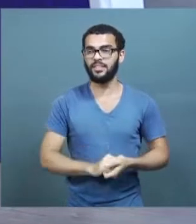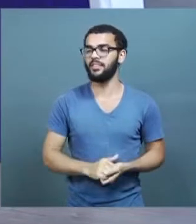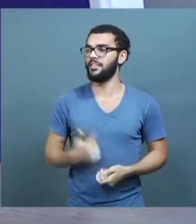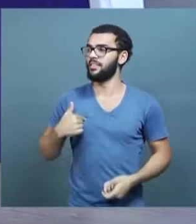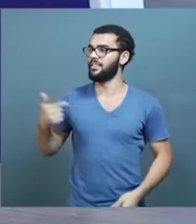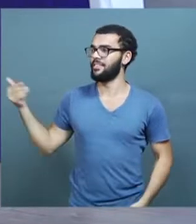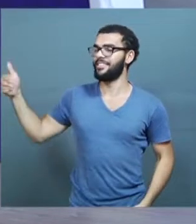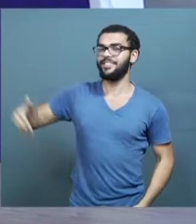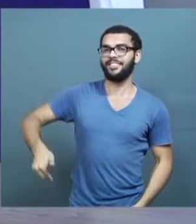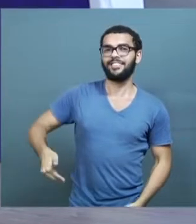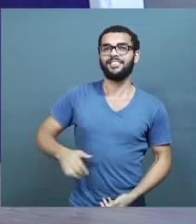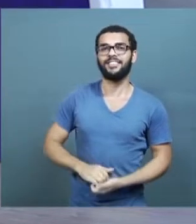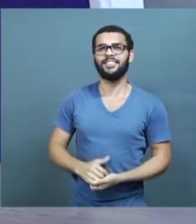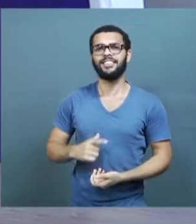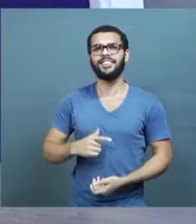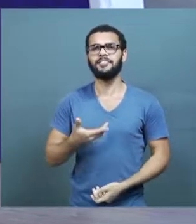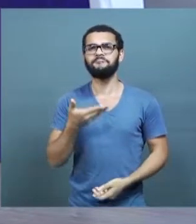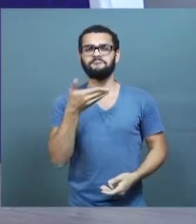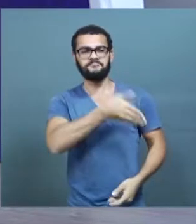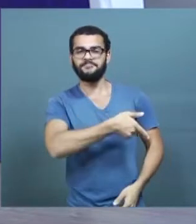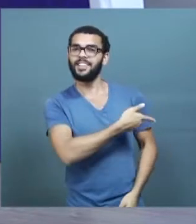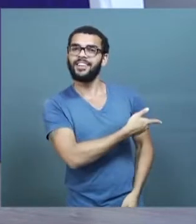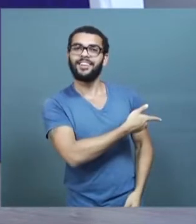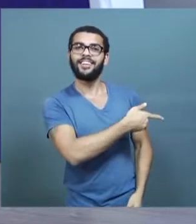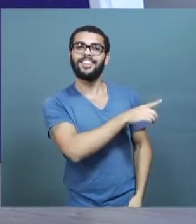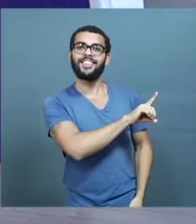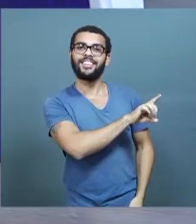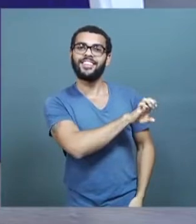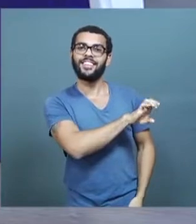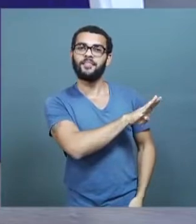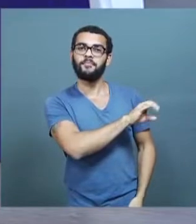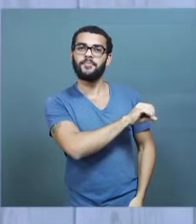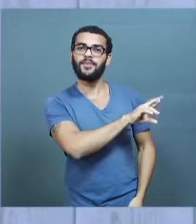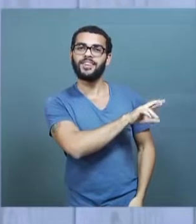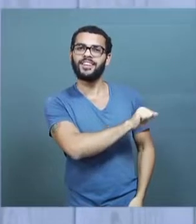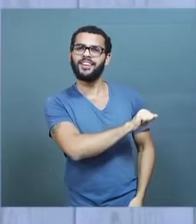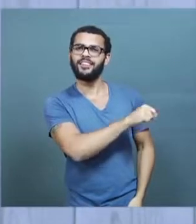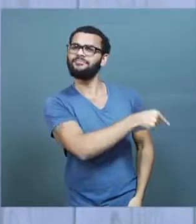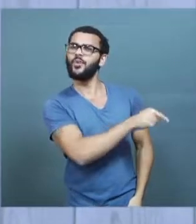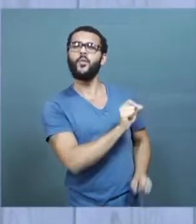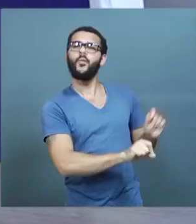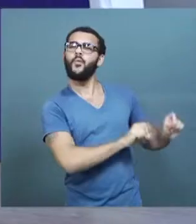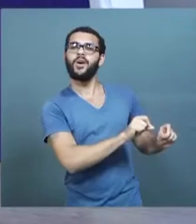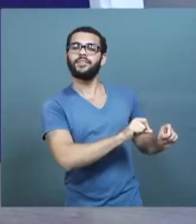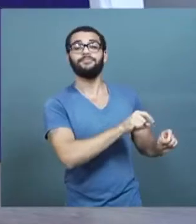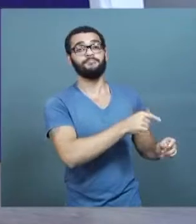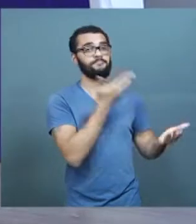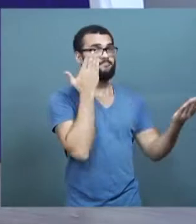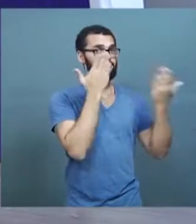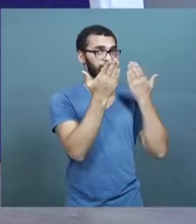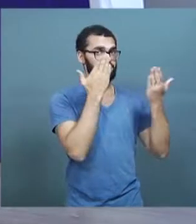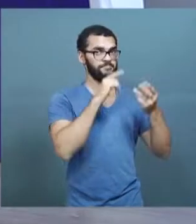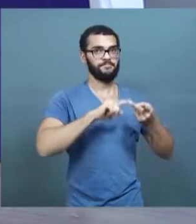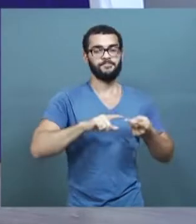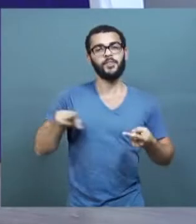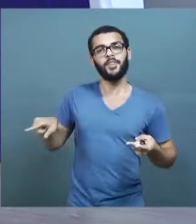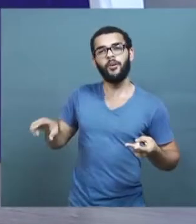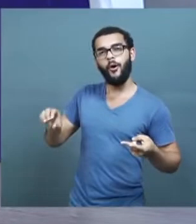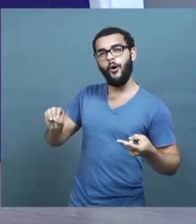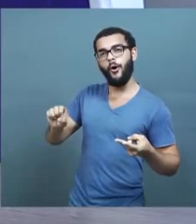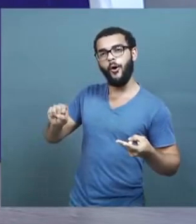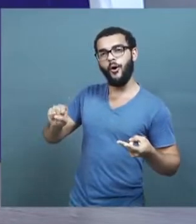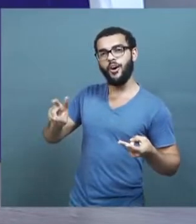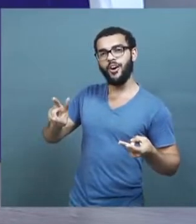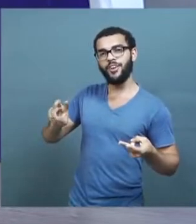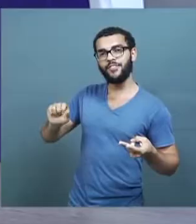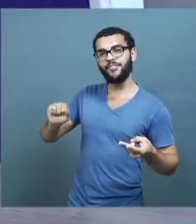estúdio, hoje, a Débora Bossa, que é psicóloga. Boa noite, Débora. Boa noite. E também o Oswaldo Sete, que é diretor financeiro